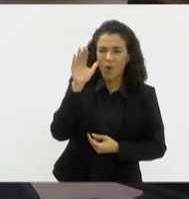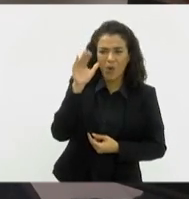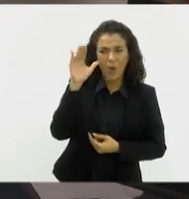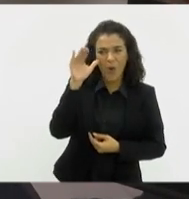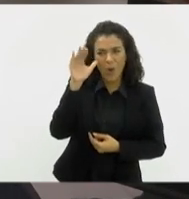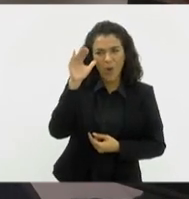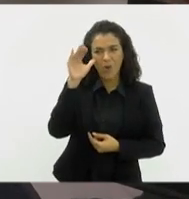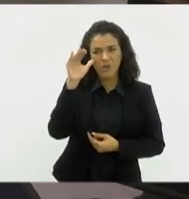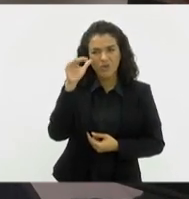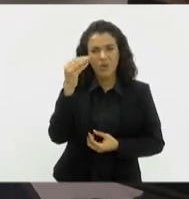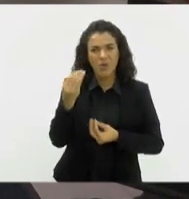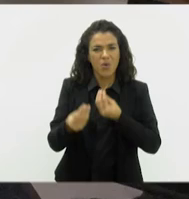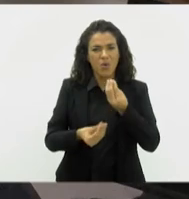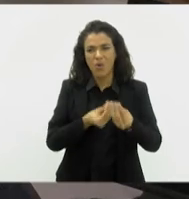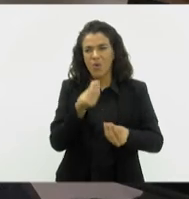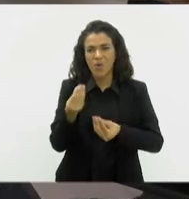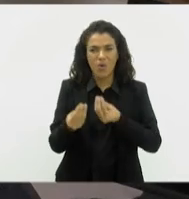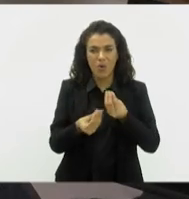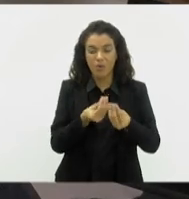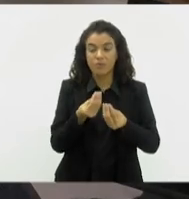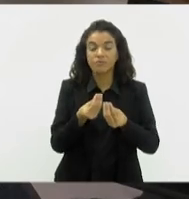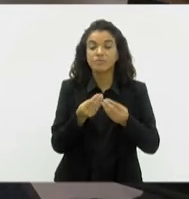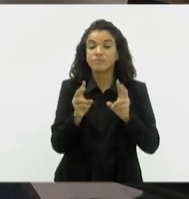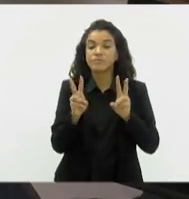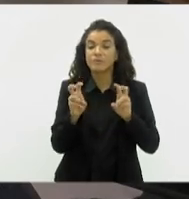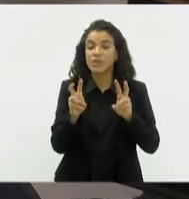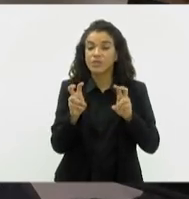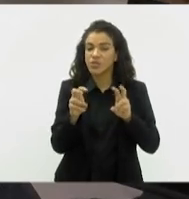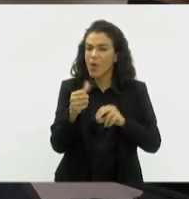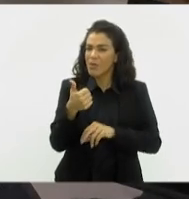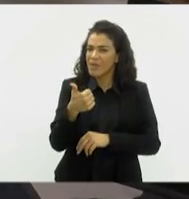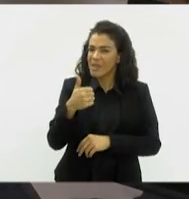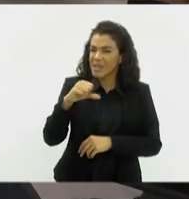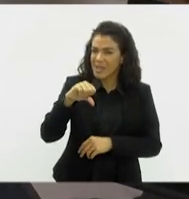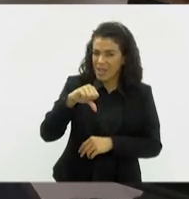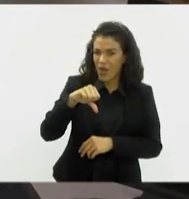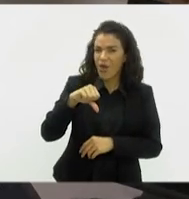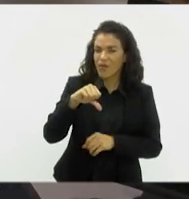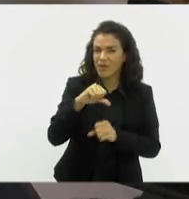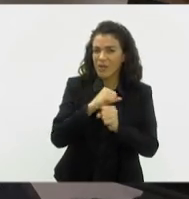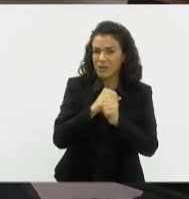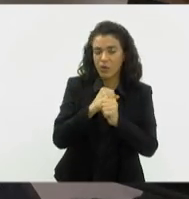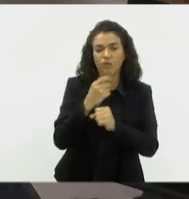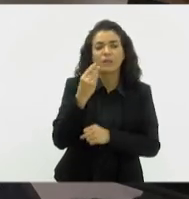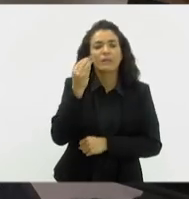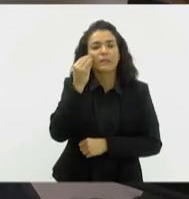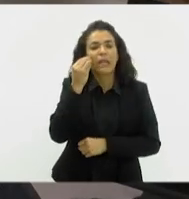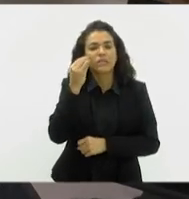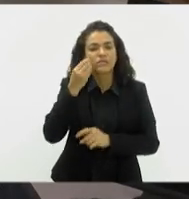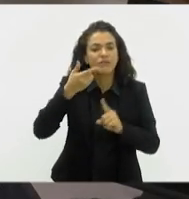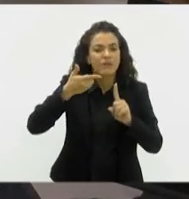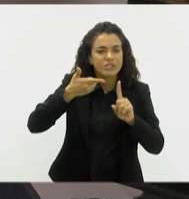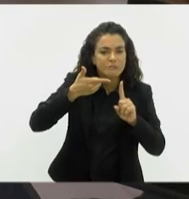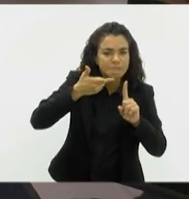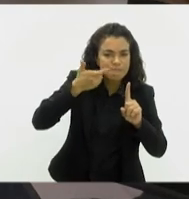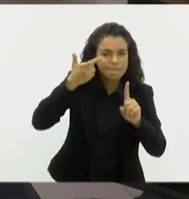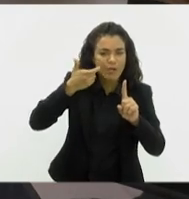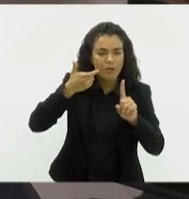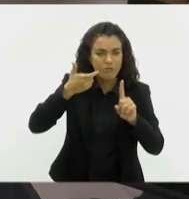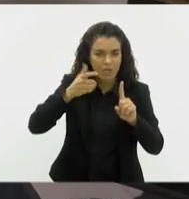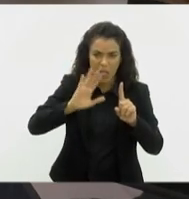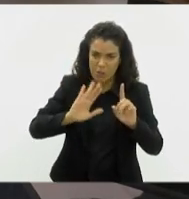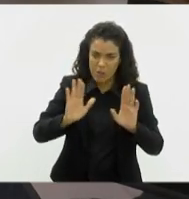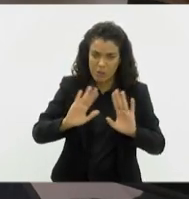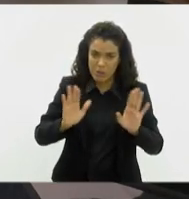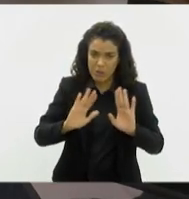acesso à justiça, vá lá. Mas em relação ao crime de 19, que aí eu não estou nem falando da tentativa de latrocínio, não, porque o senhor Ivelto foi condenado